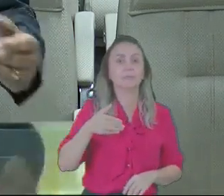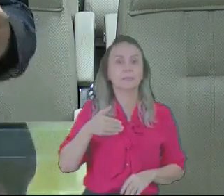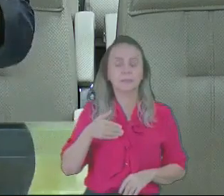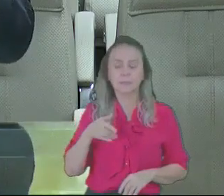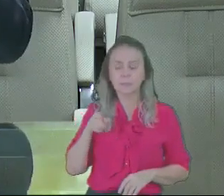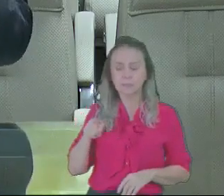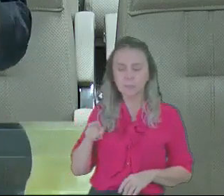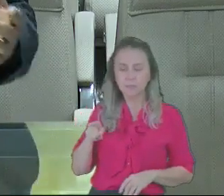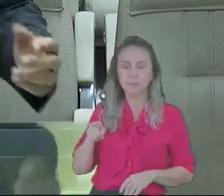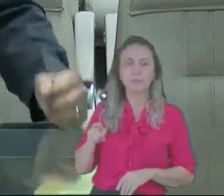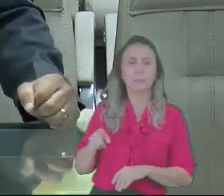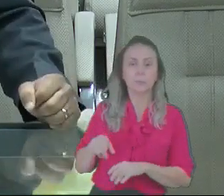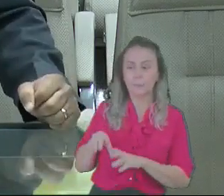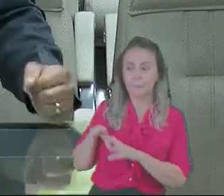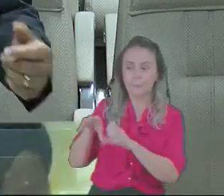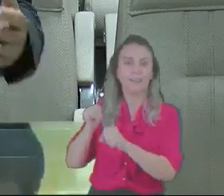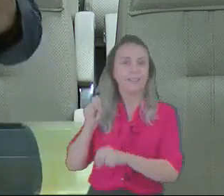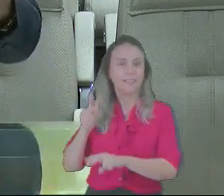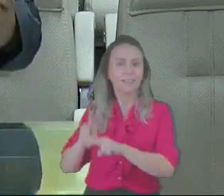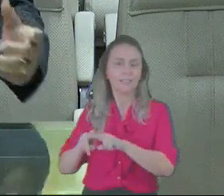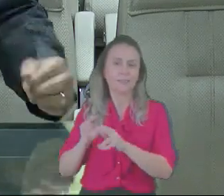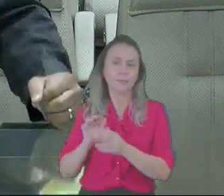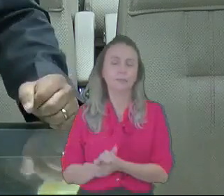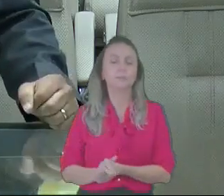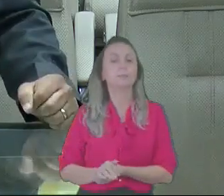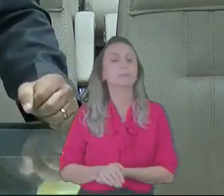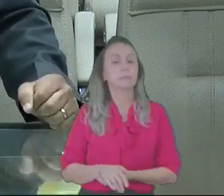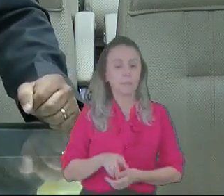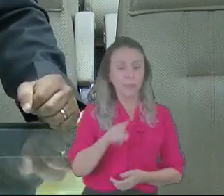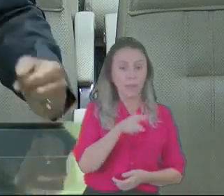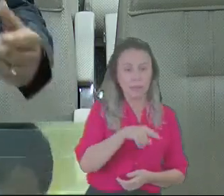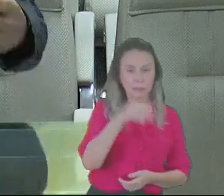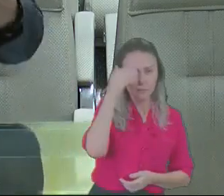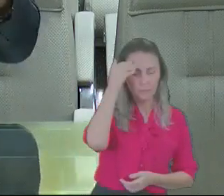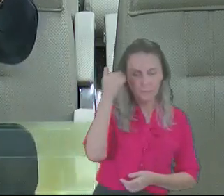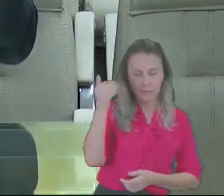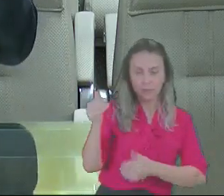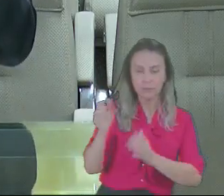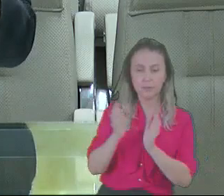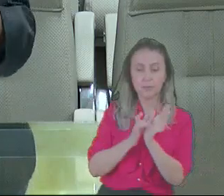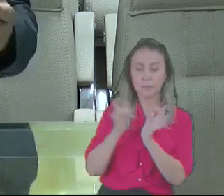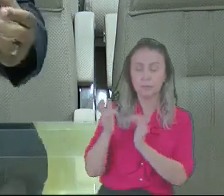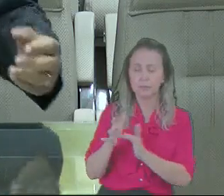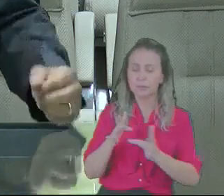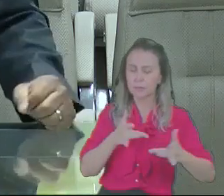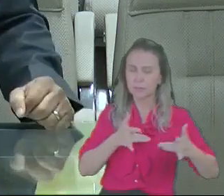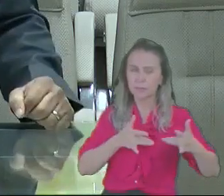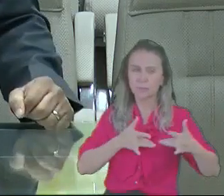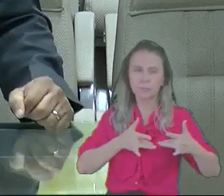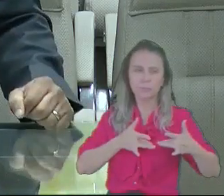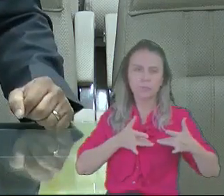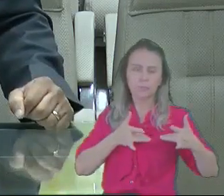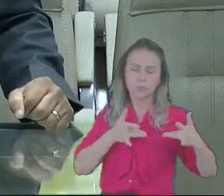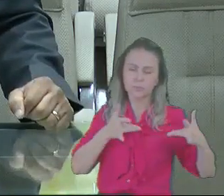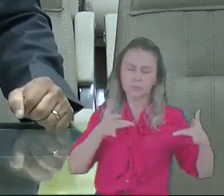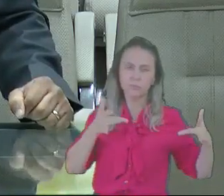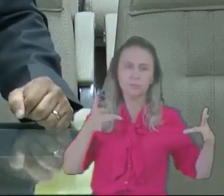Jesus se como via-se com parecia da desgraça alheia